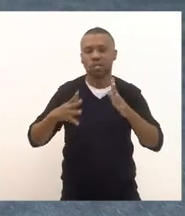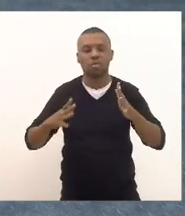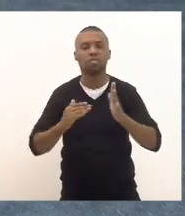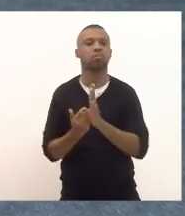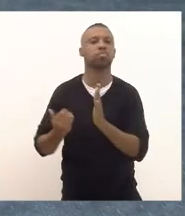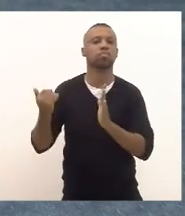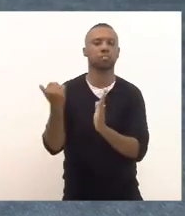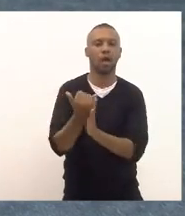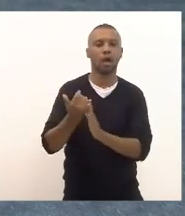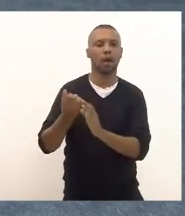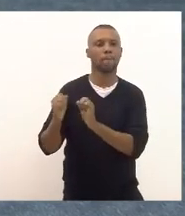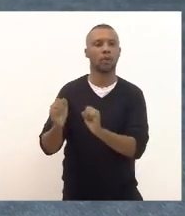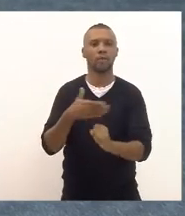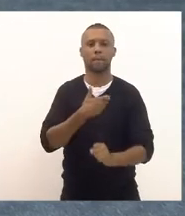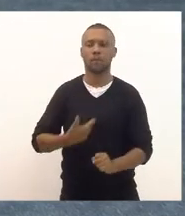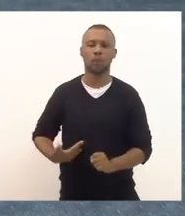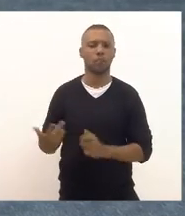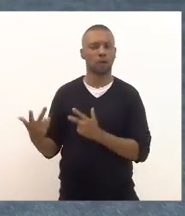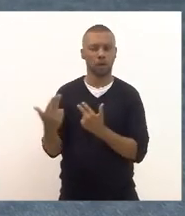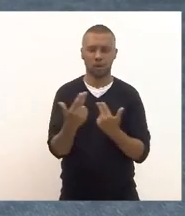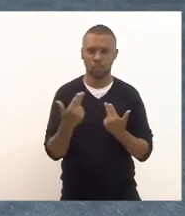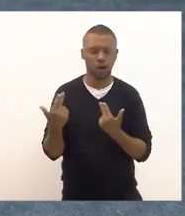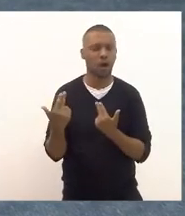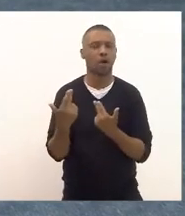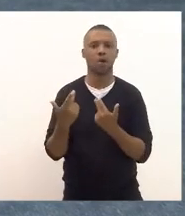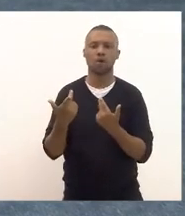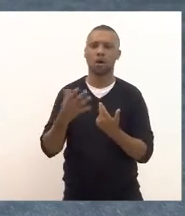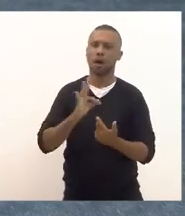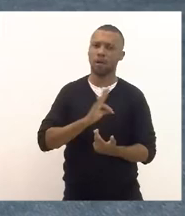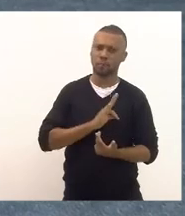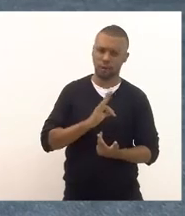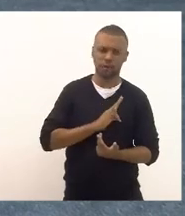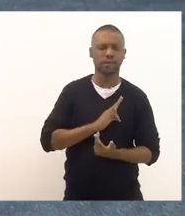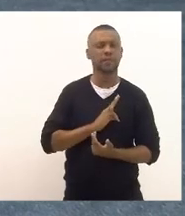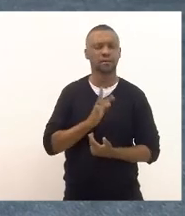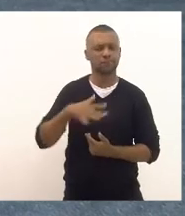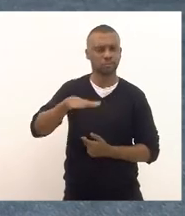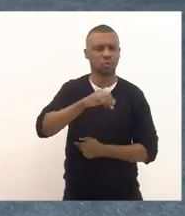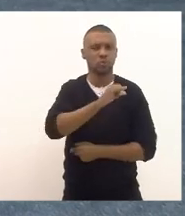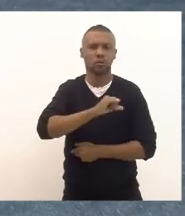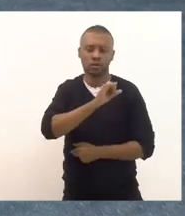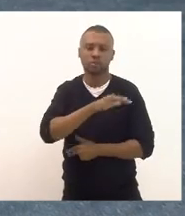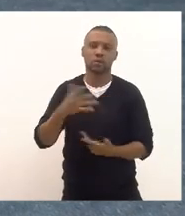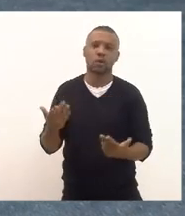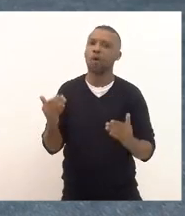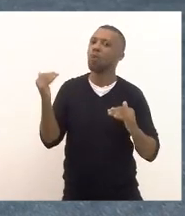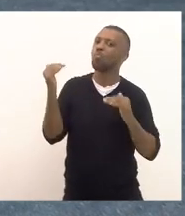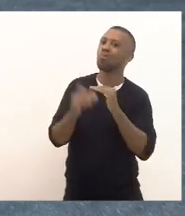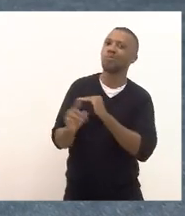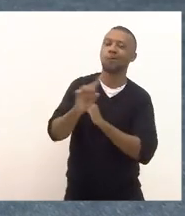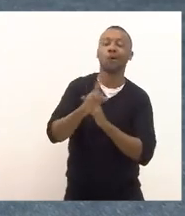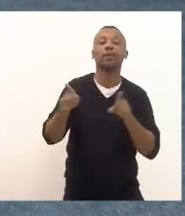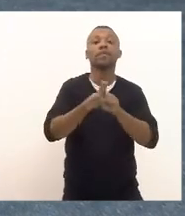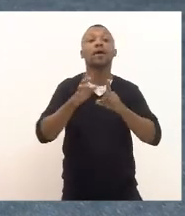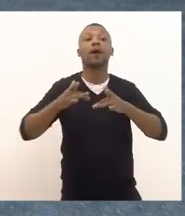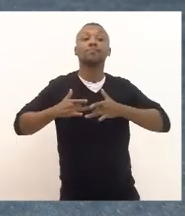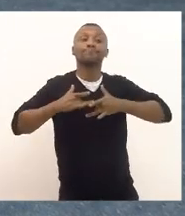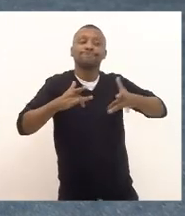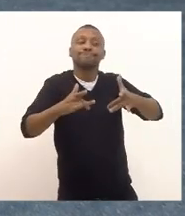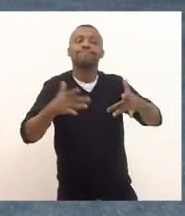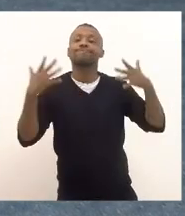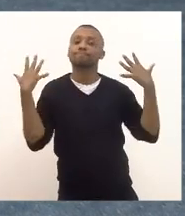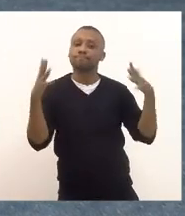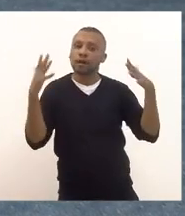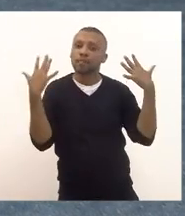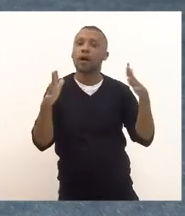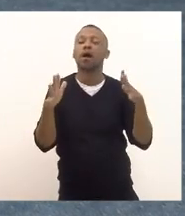por parte do poder público Caso Por parte das forças de segurança poder portanto todo o meu desagravo toda minha solidariedade e meu aplauso